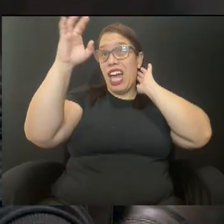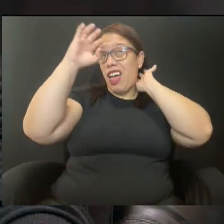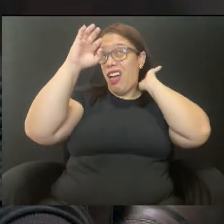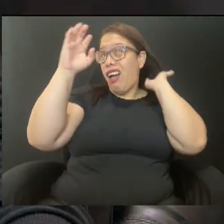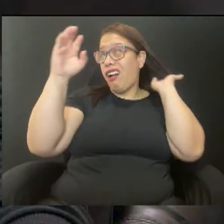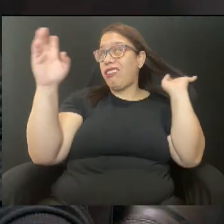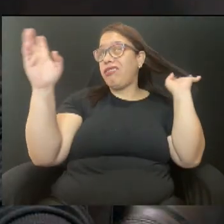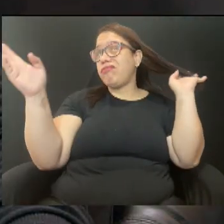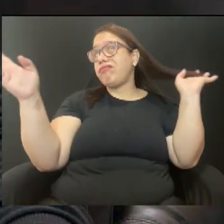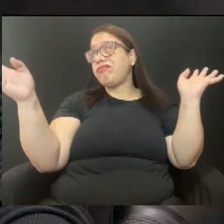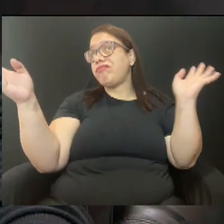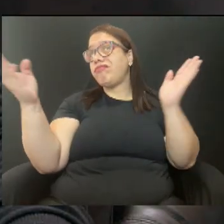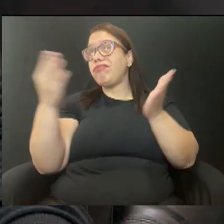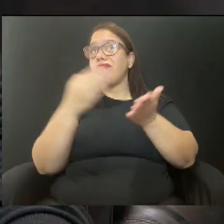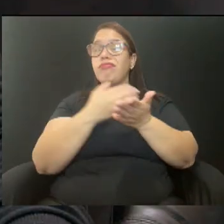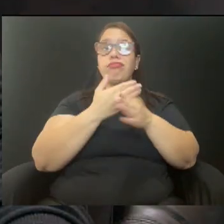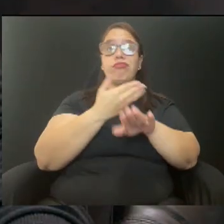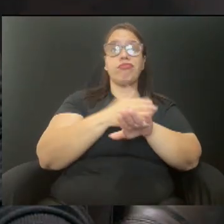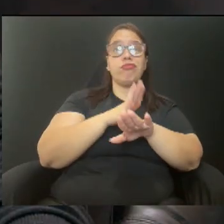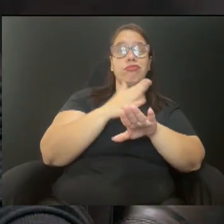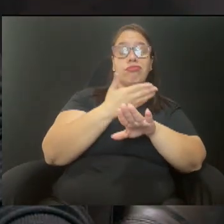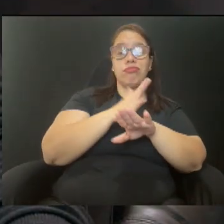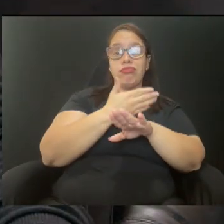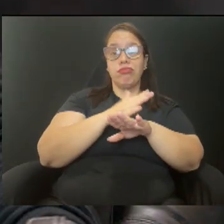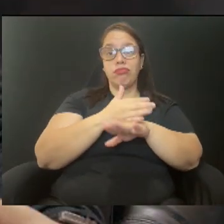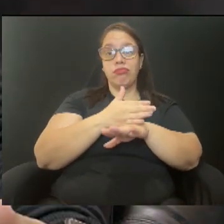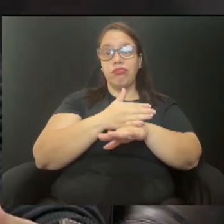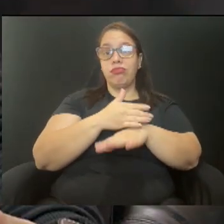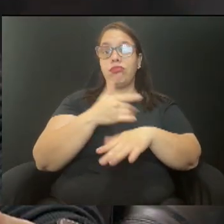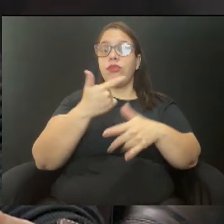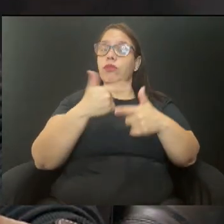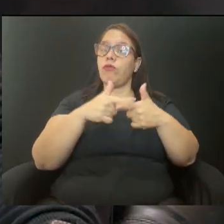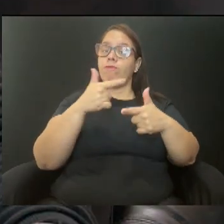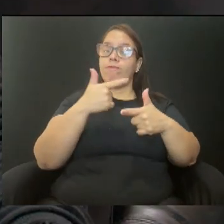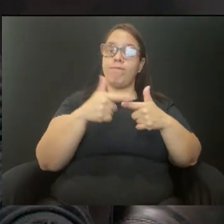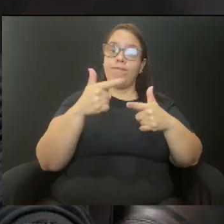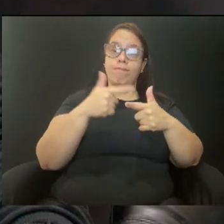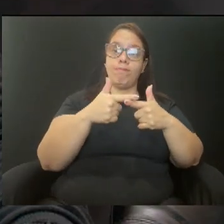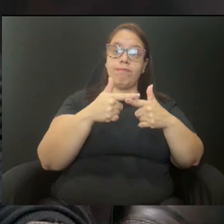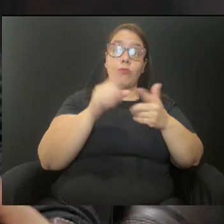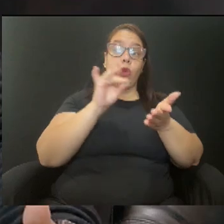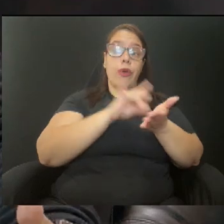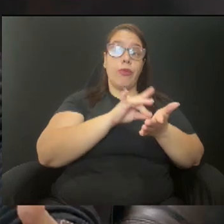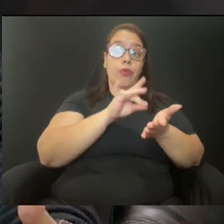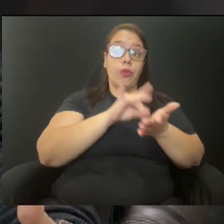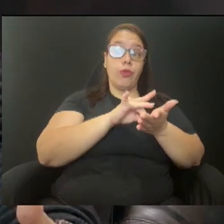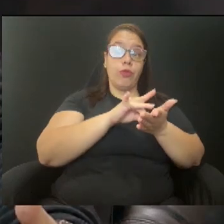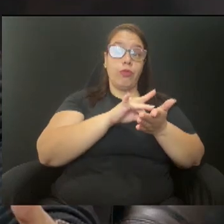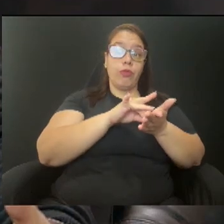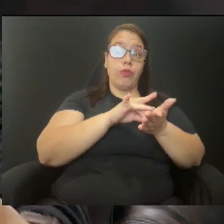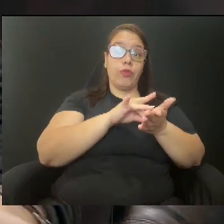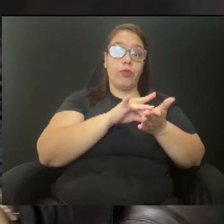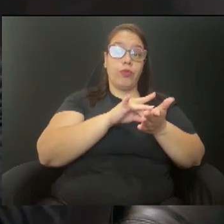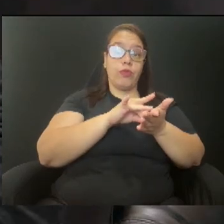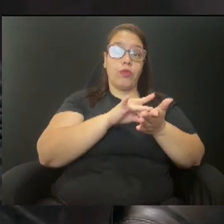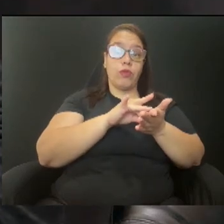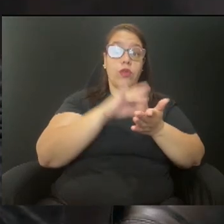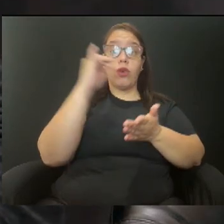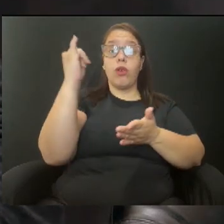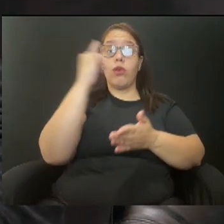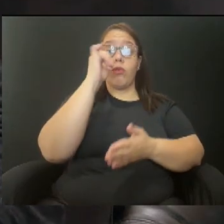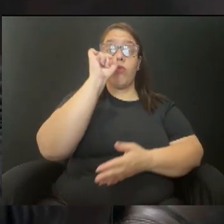coloca em prática, há os percalços, frustrações, a realidade em si. É importante o quê? Que você saiba lidar